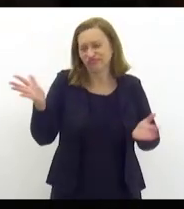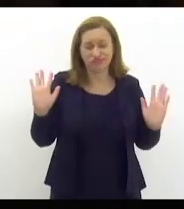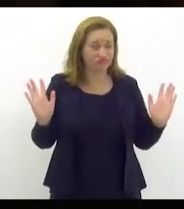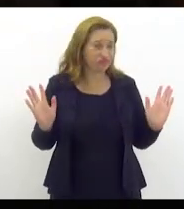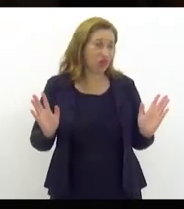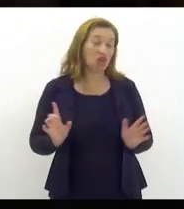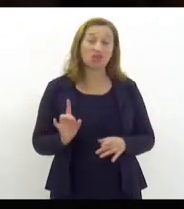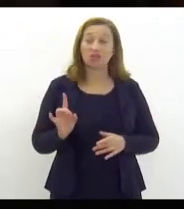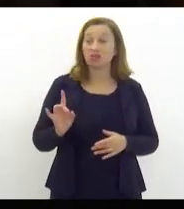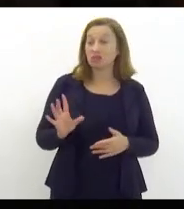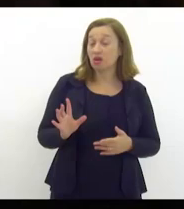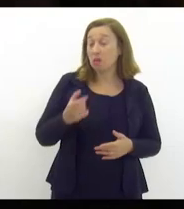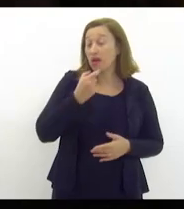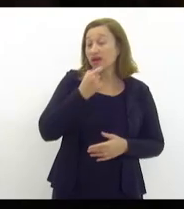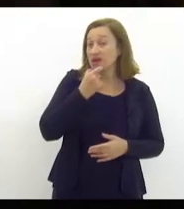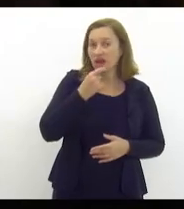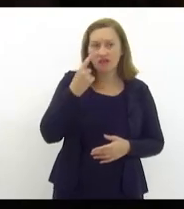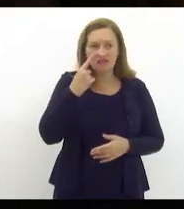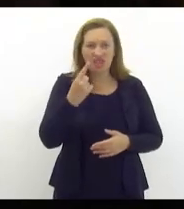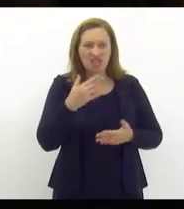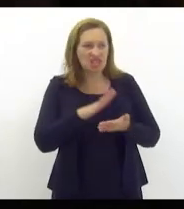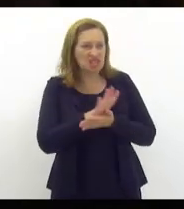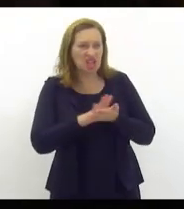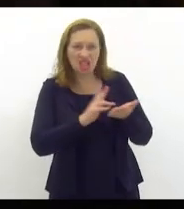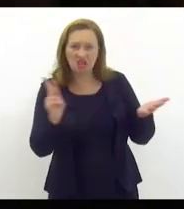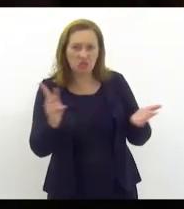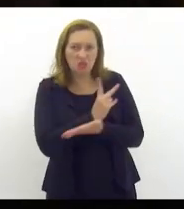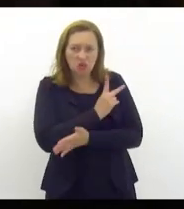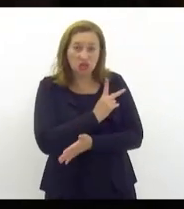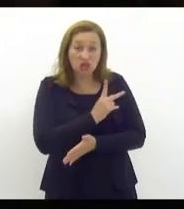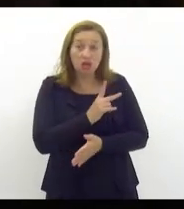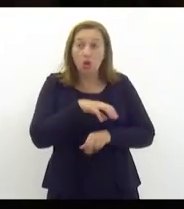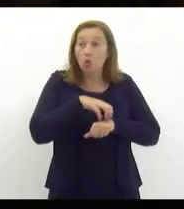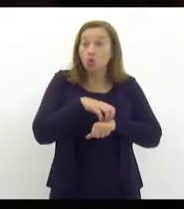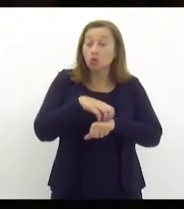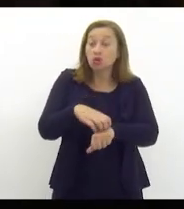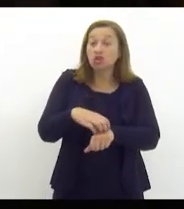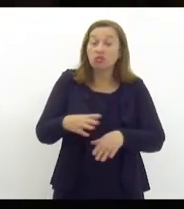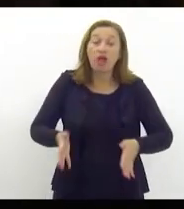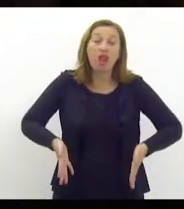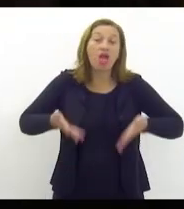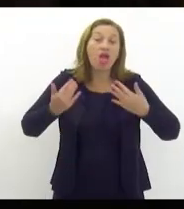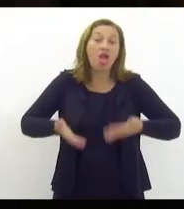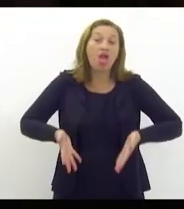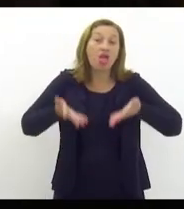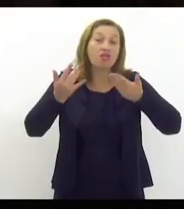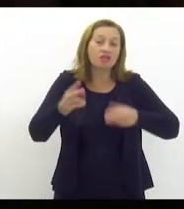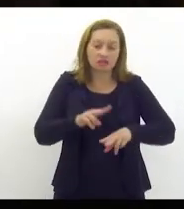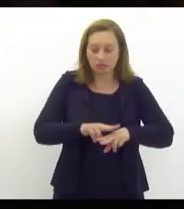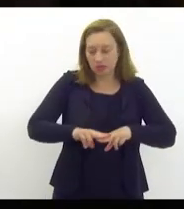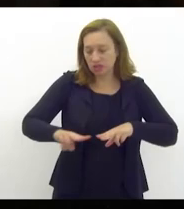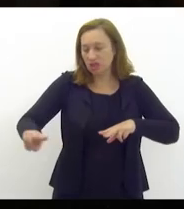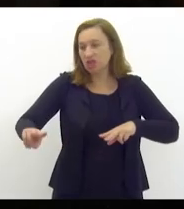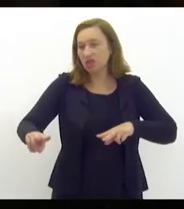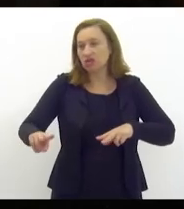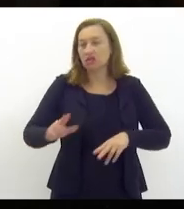só para inglês ver, porque nada aconteceu, um transporte leve sob trilhos na Baixada.